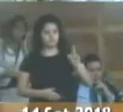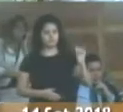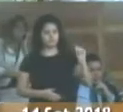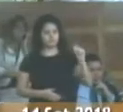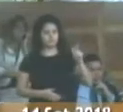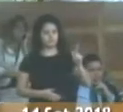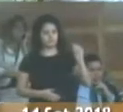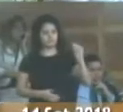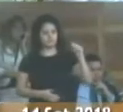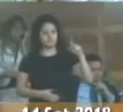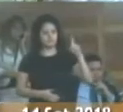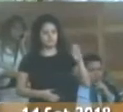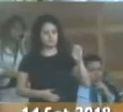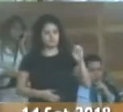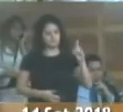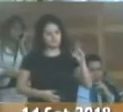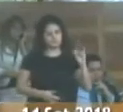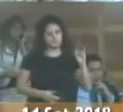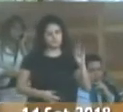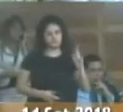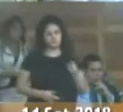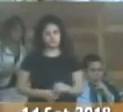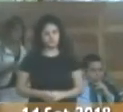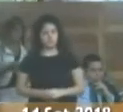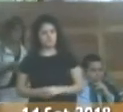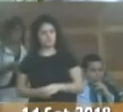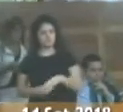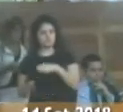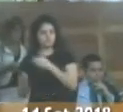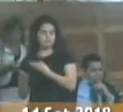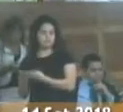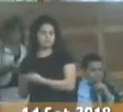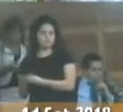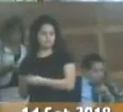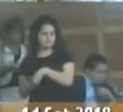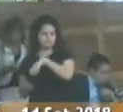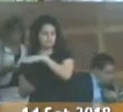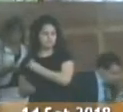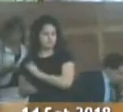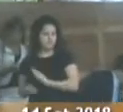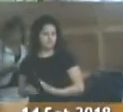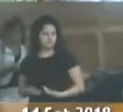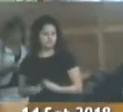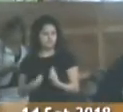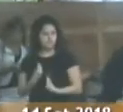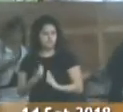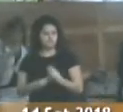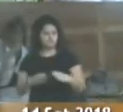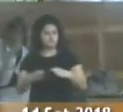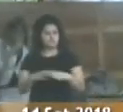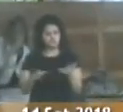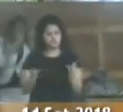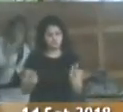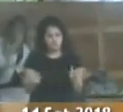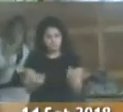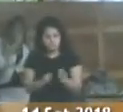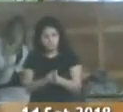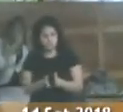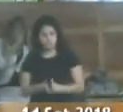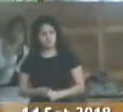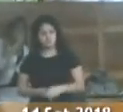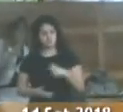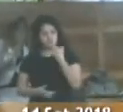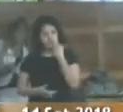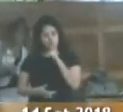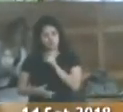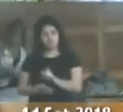Nóbrega e o Colégio Estadual Brigadeiro Nóbrega. Como a comunidade era pequena e pacata, conseguiu se